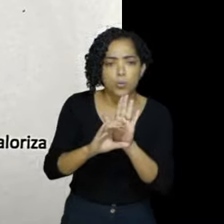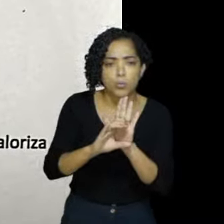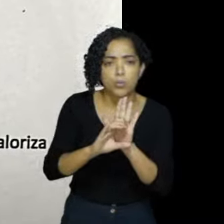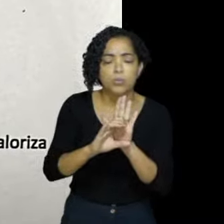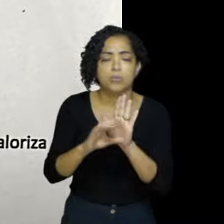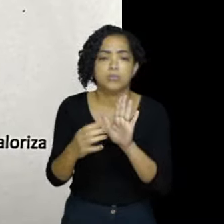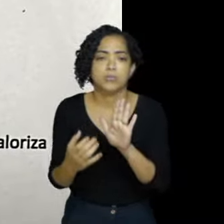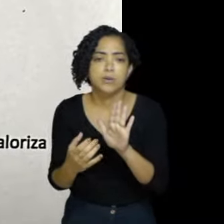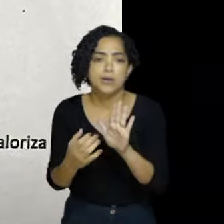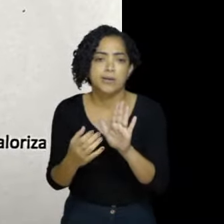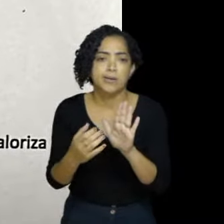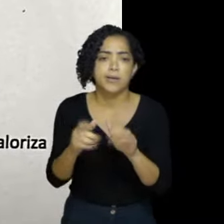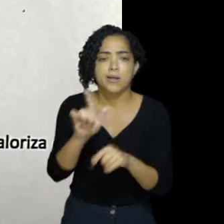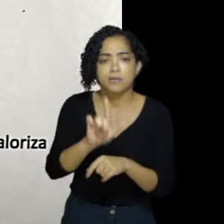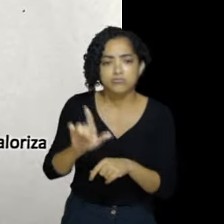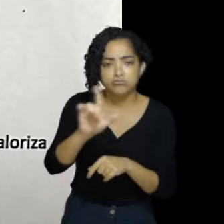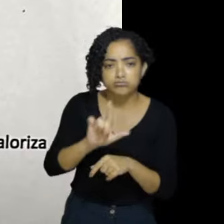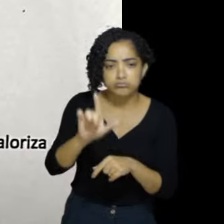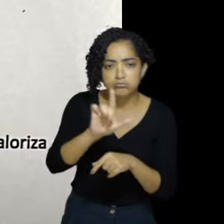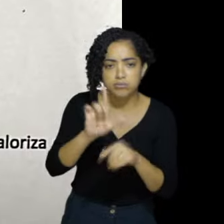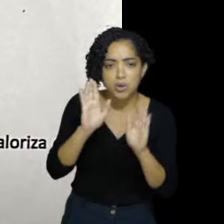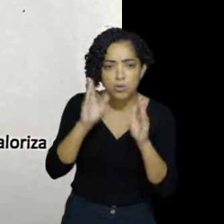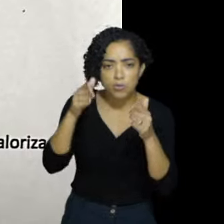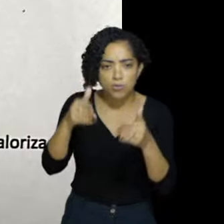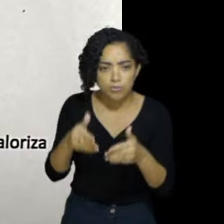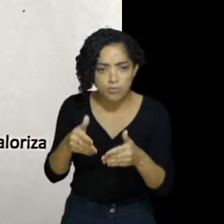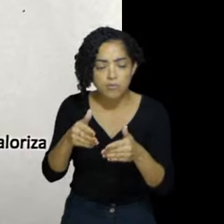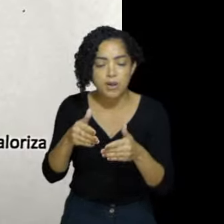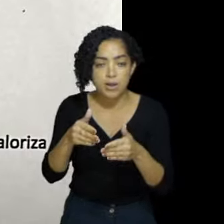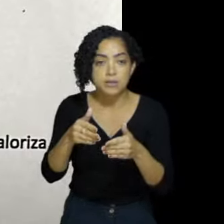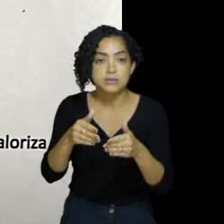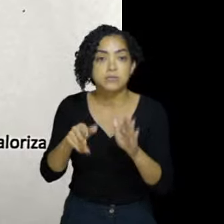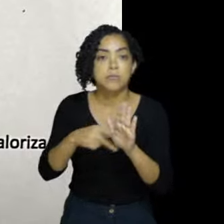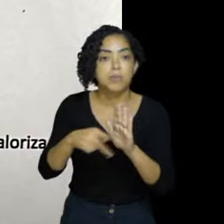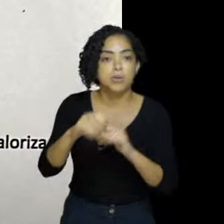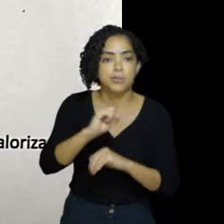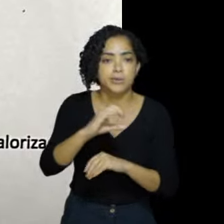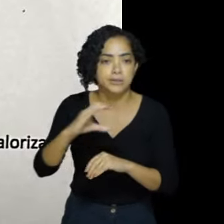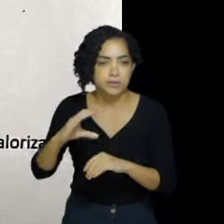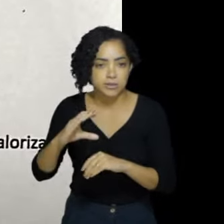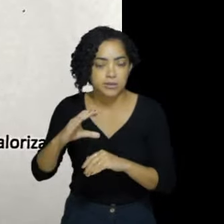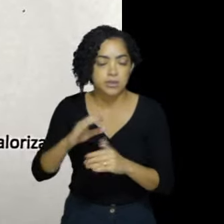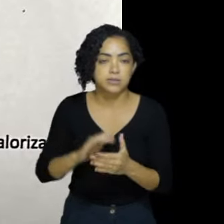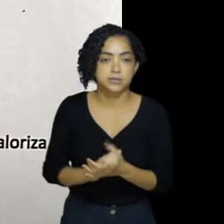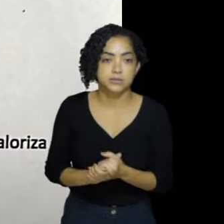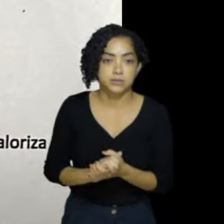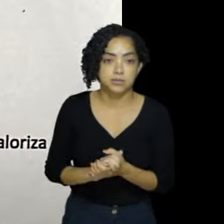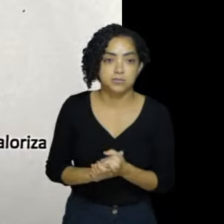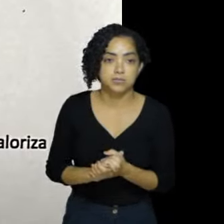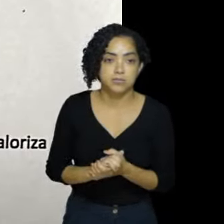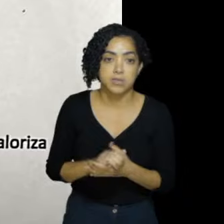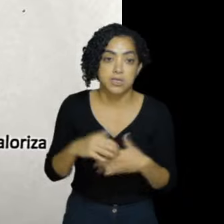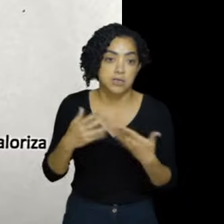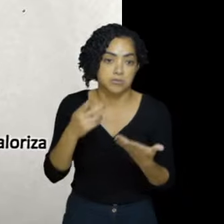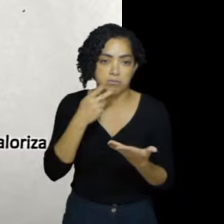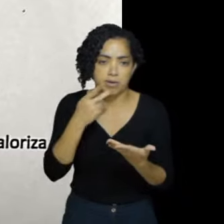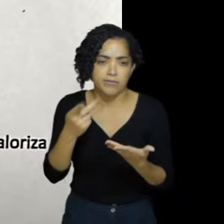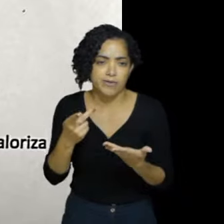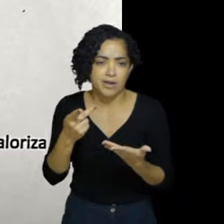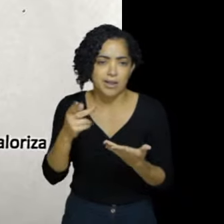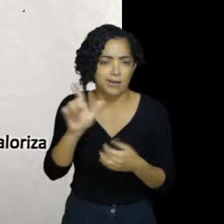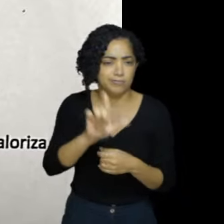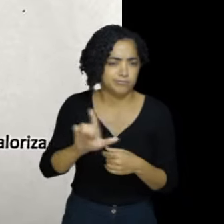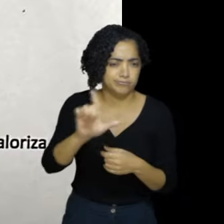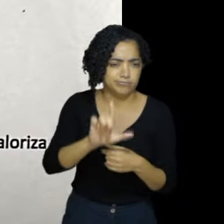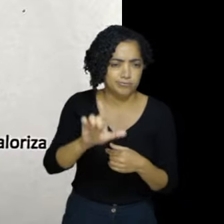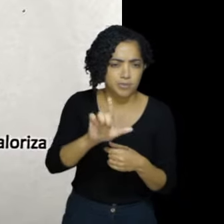letramento literário com ênfase na literatura catarinense contemporânea. Aliás, ultimamente não dá mais para falar de literatura contemporânea, né? São